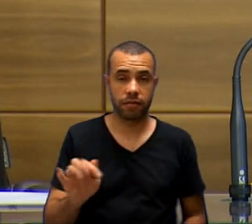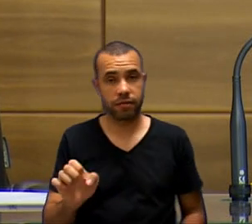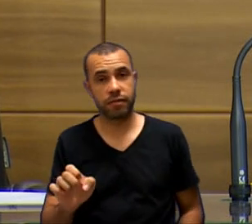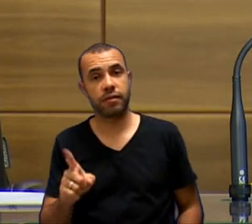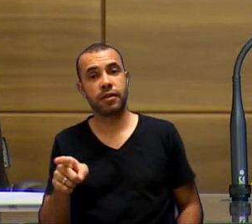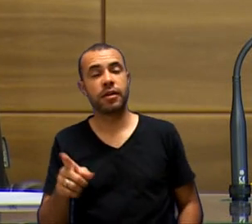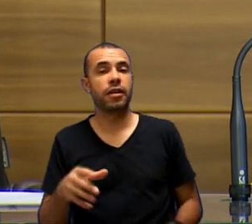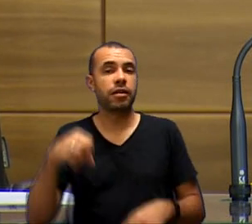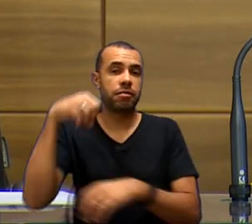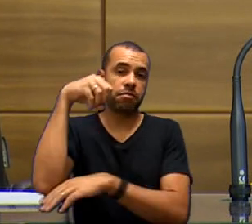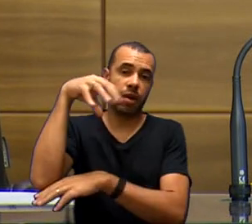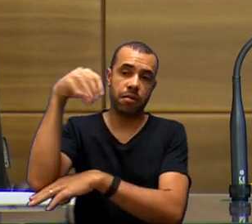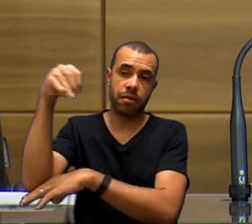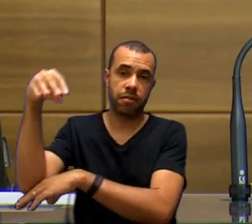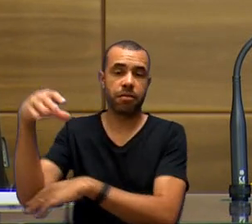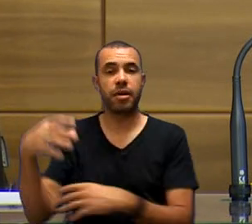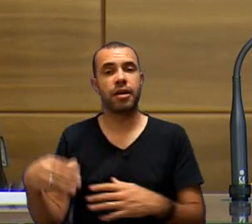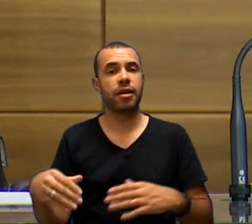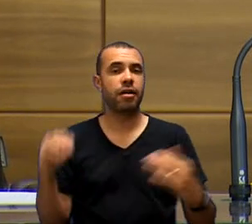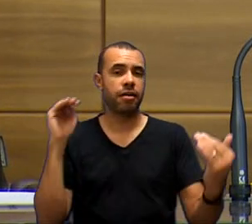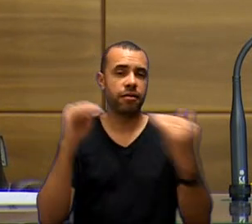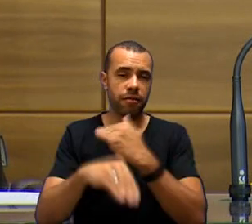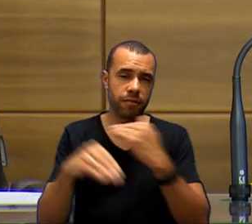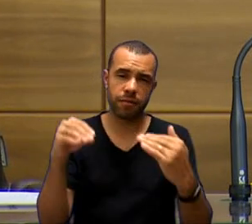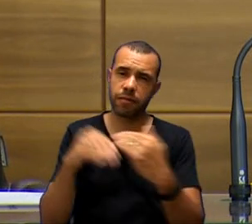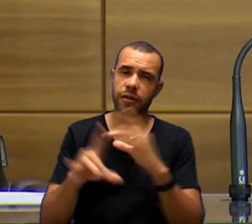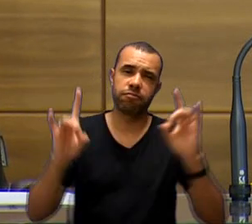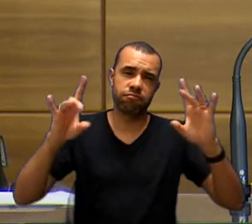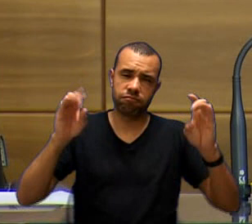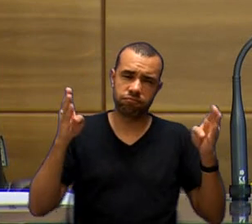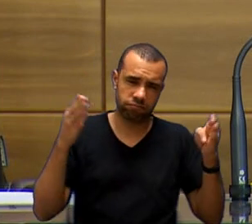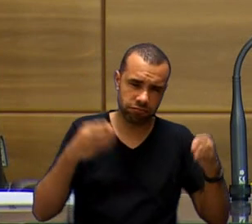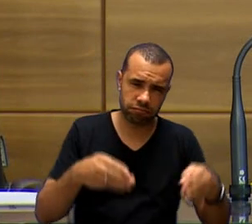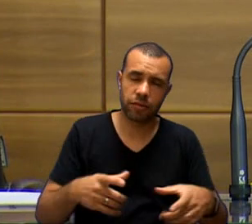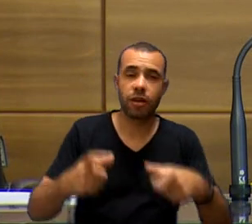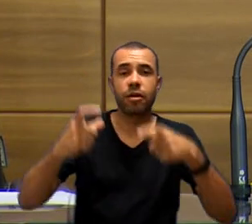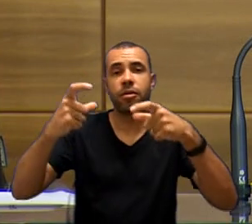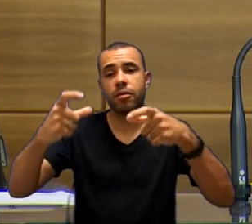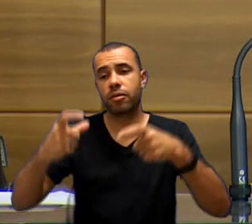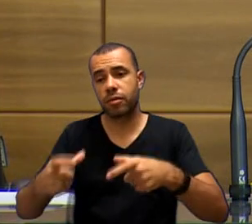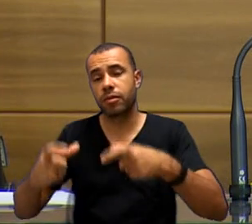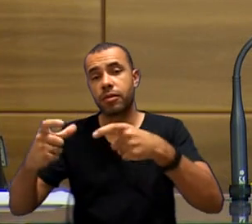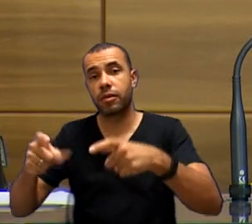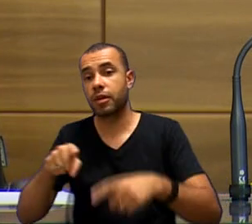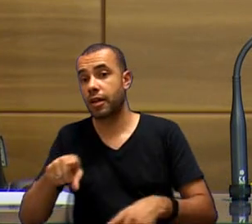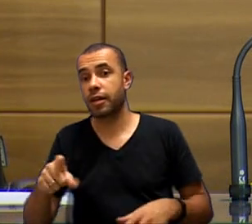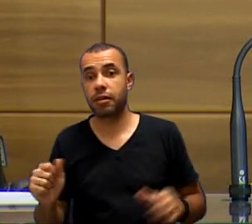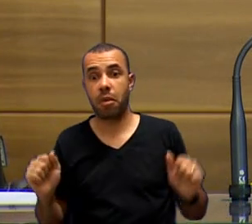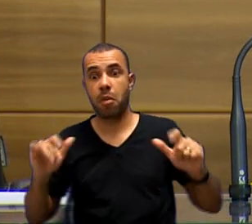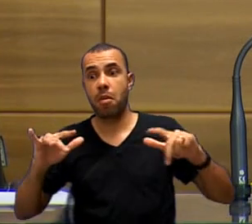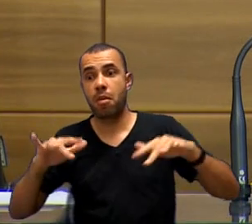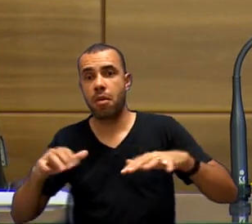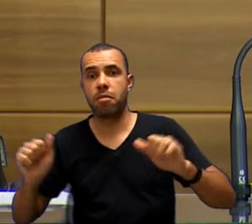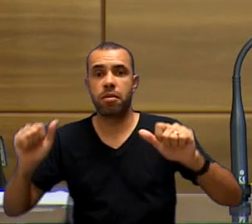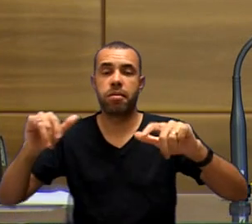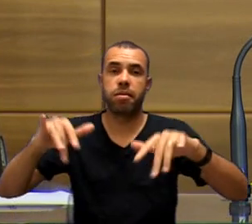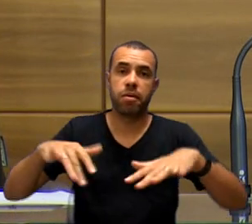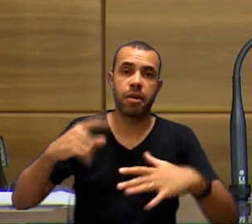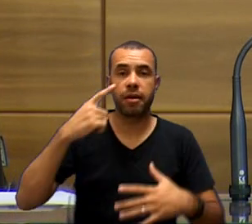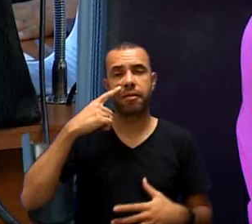de iluminação de avenidas especiais, locais de grande interesse. Iluminação